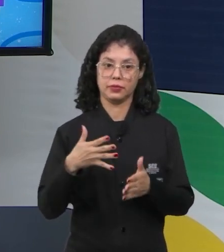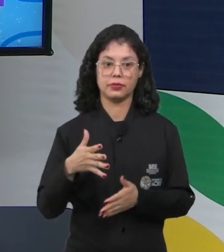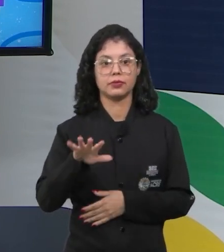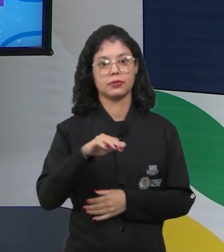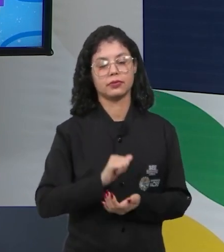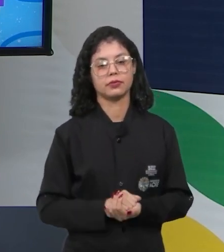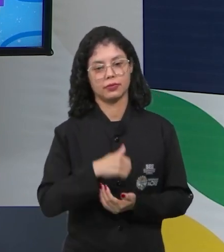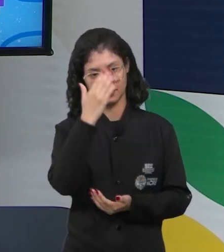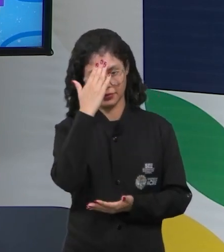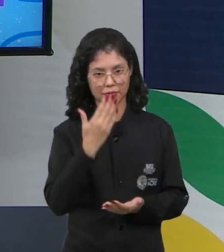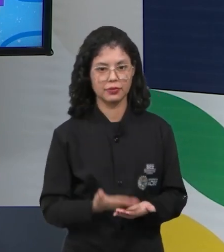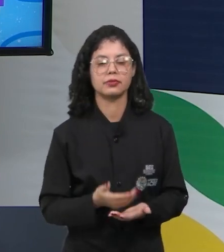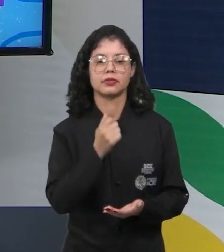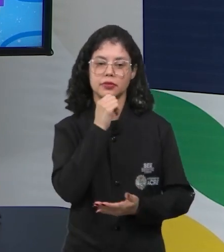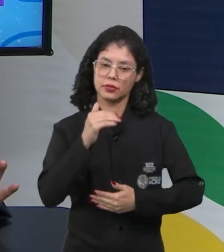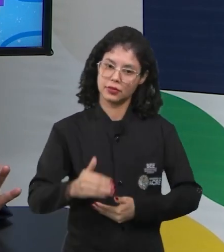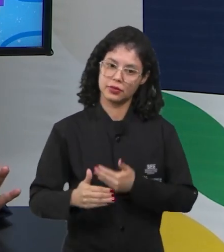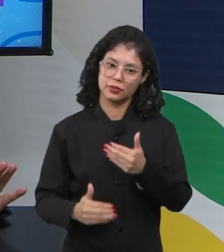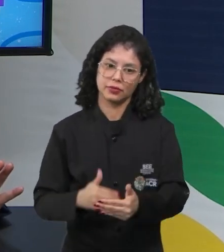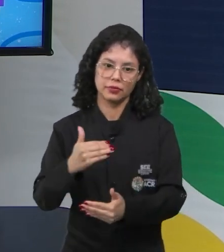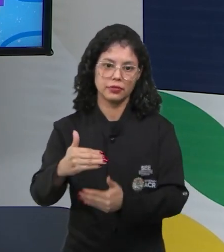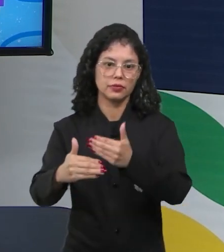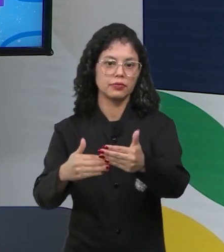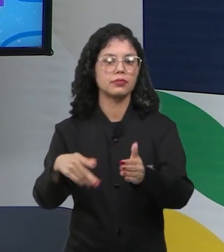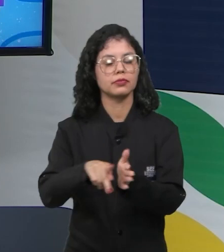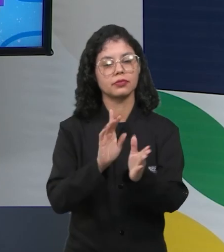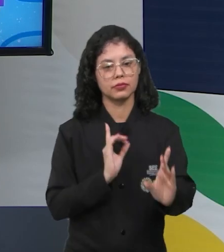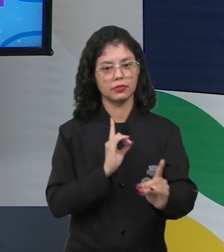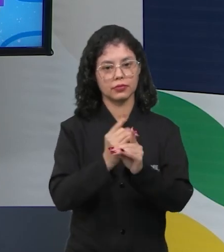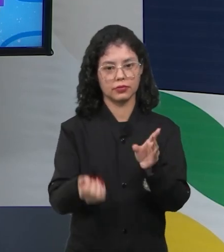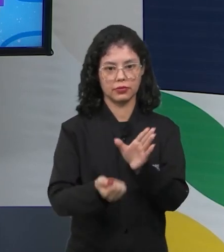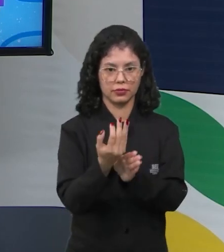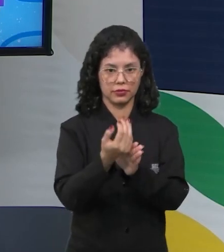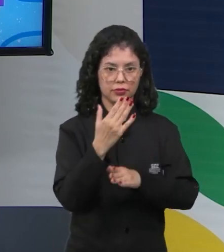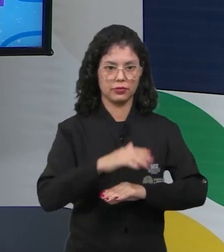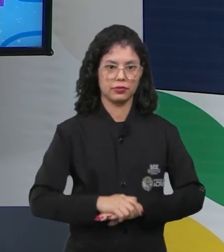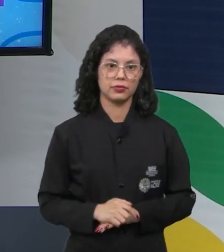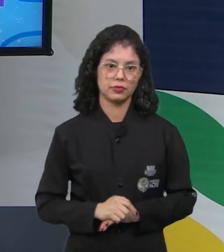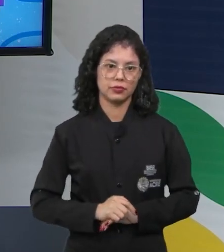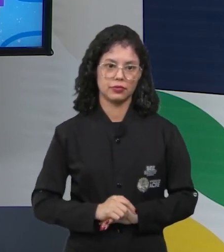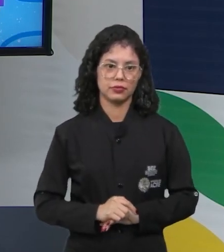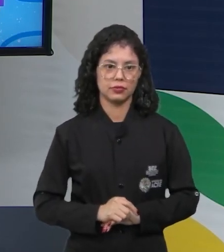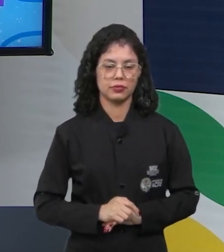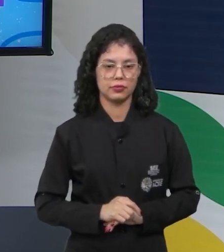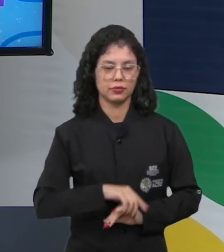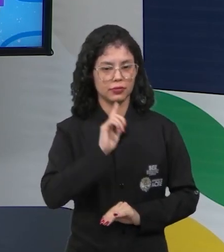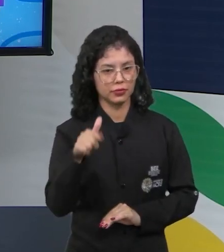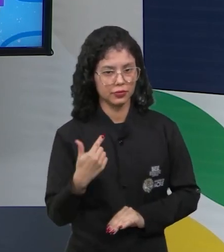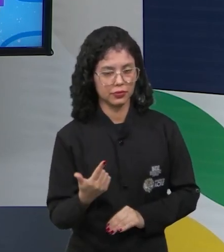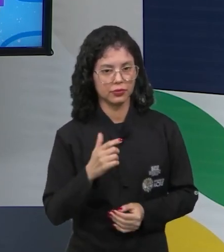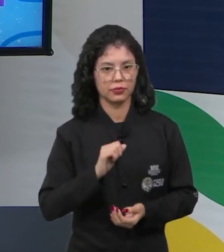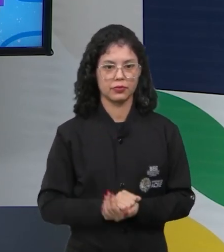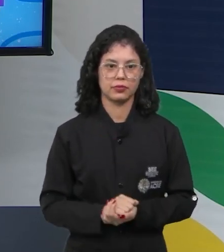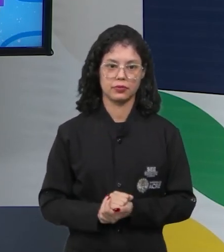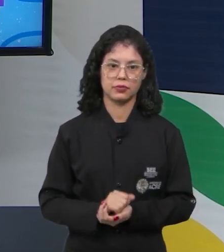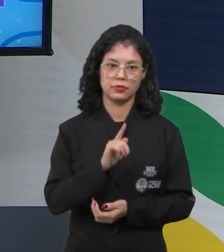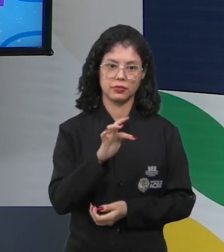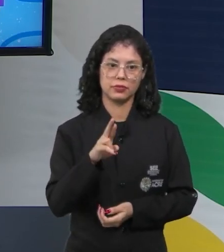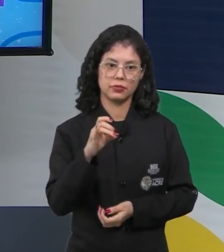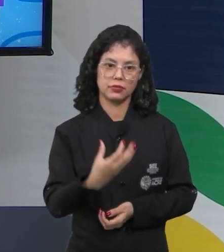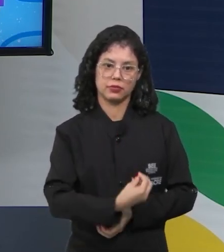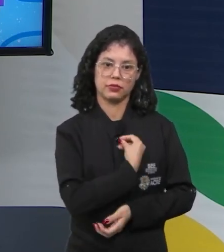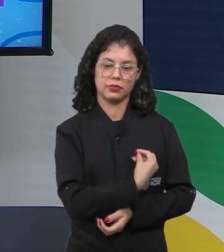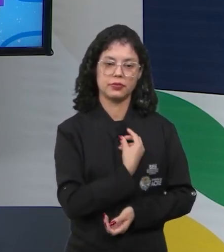né, tentaram ali ao longo de sua vida, né, produzir a pedra filosofal ou o elixir da vida. O elixir da